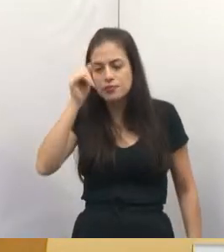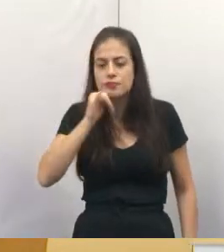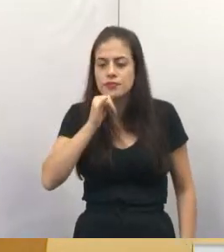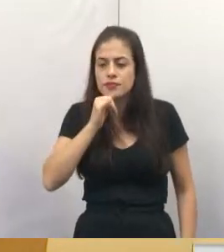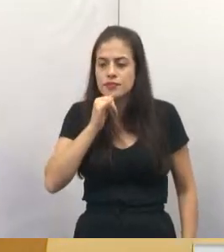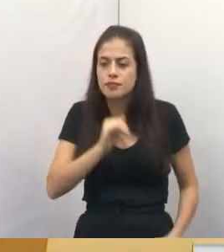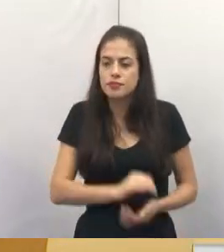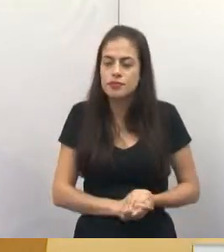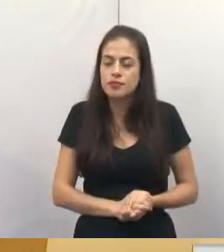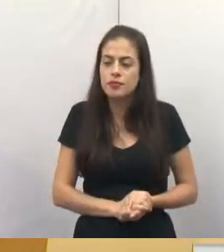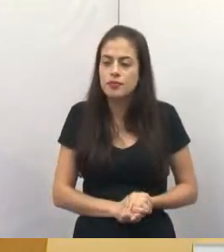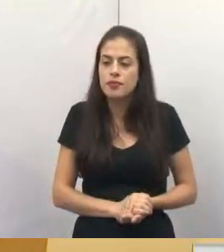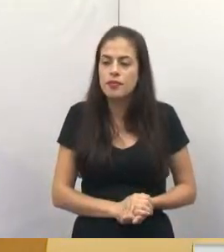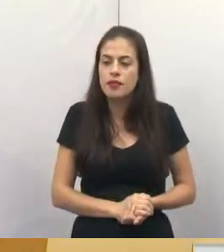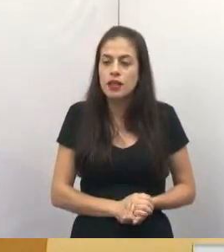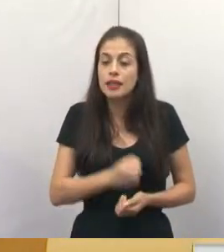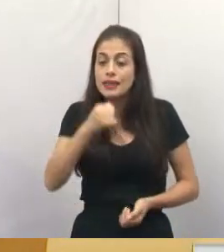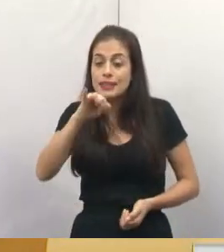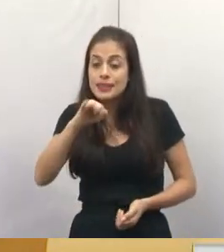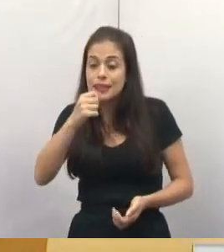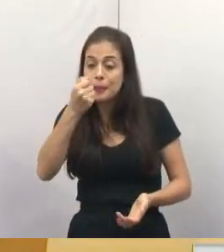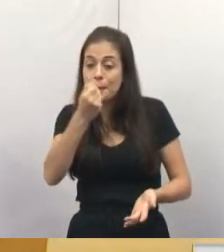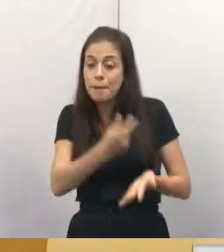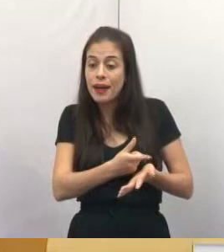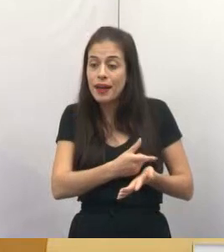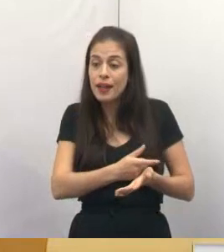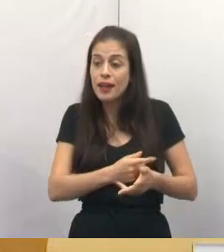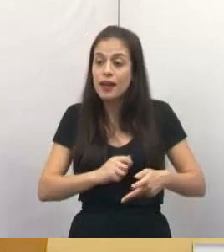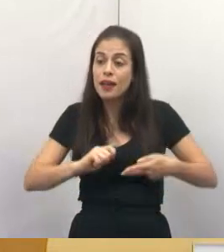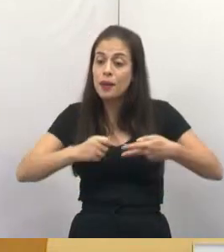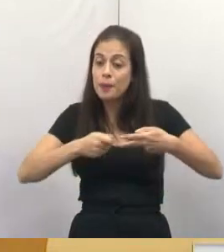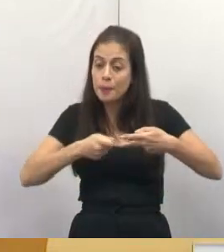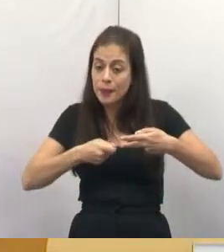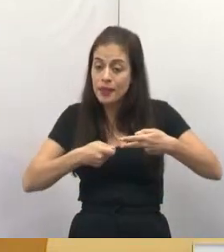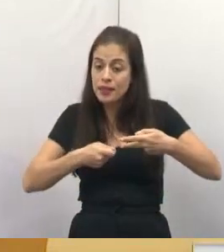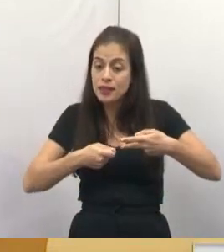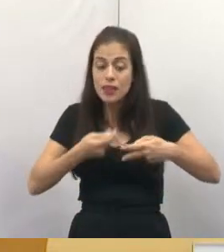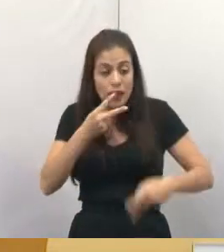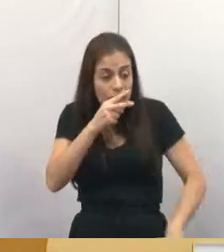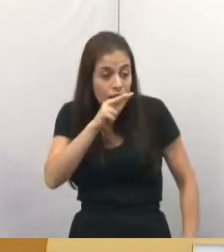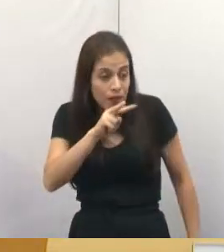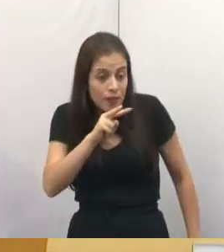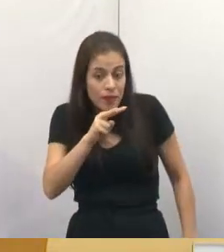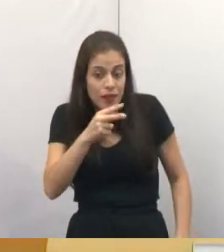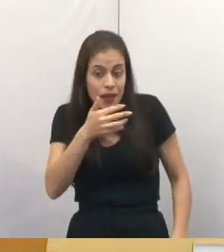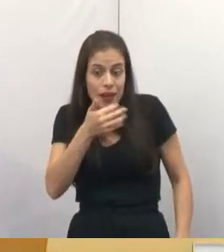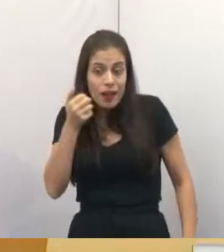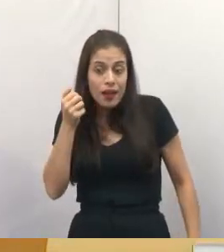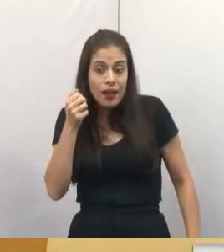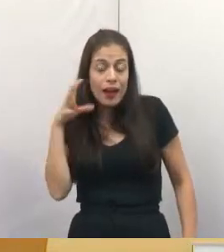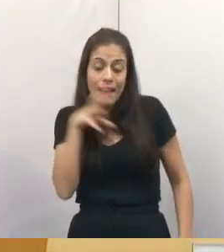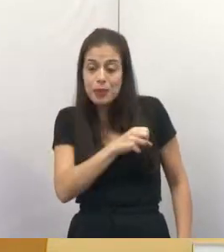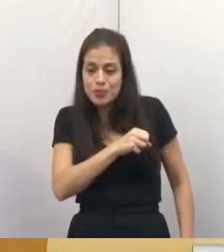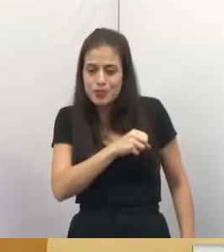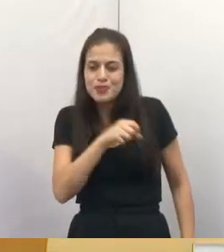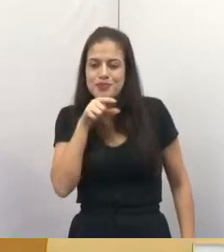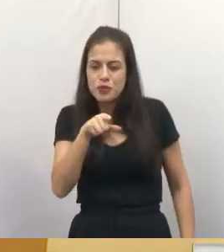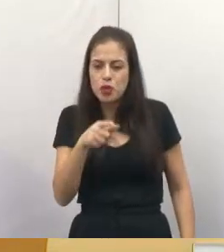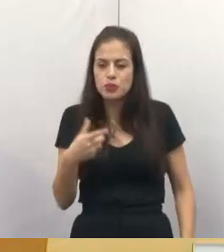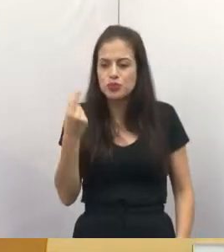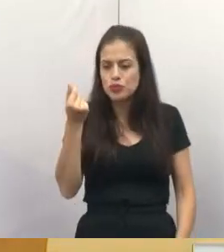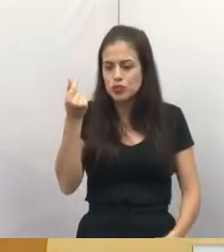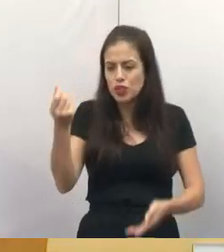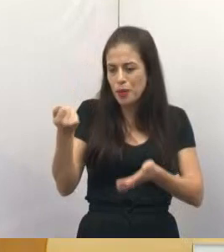Valmir. E se você faz o pagamento no Pix, a prefeitura vai conseguir enxergar de forma mais imediata que aquele dinheiro,